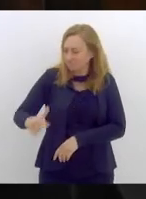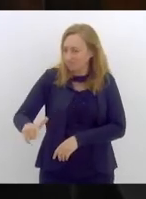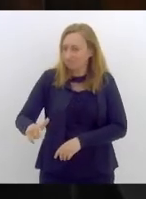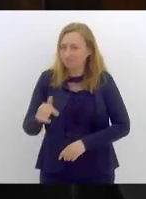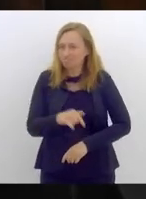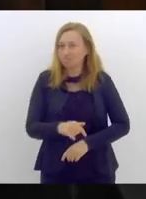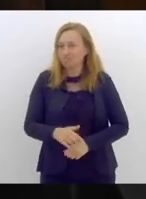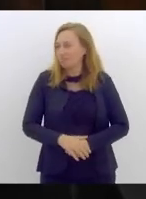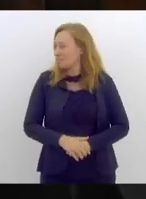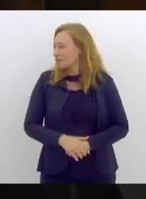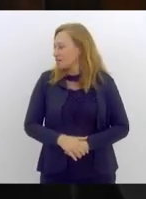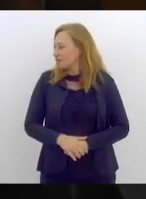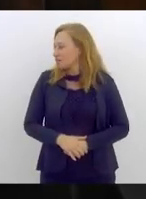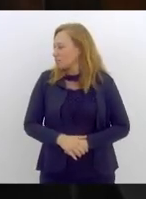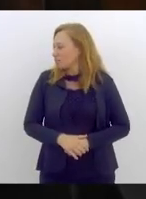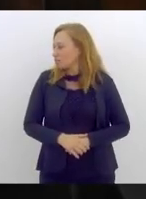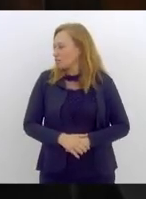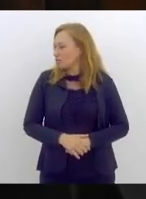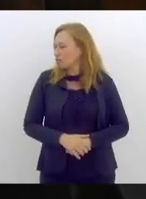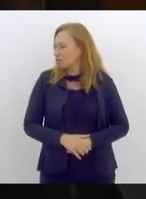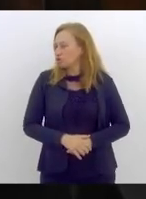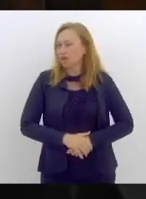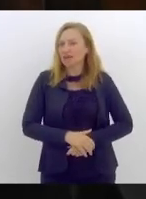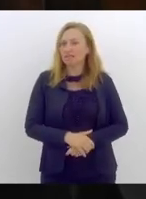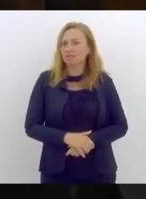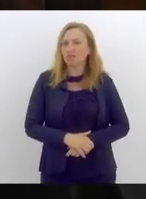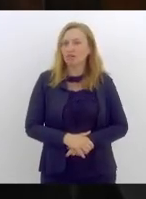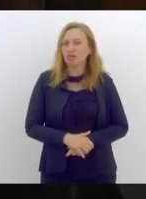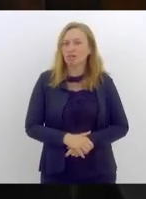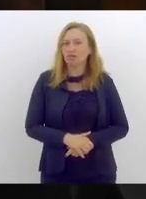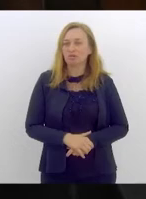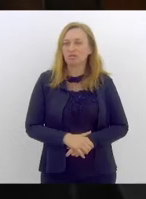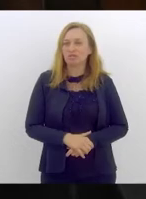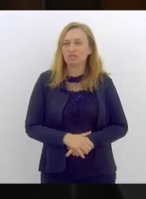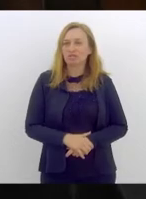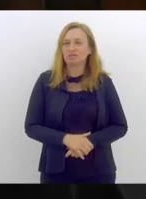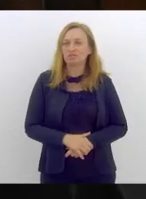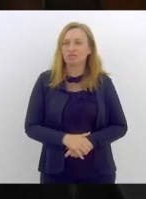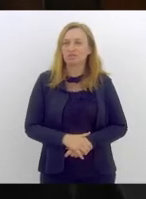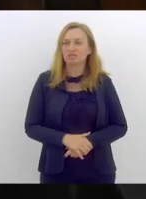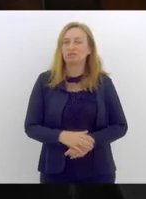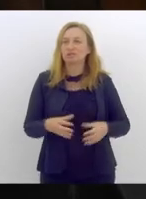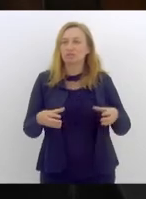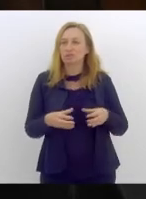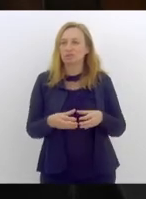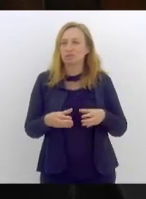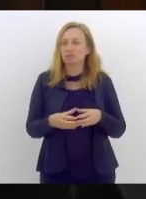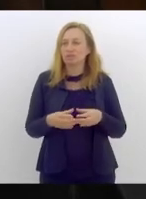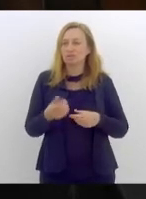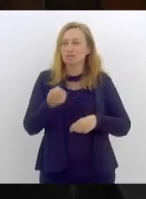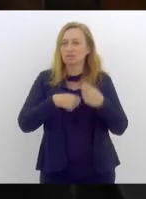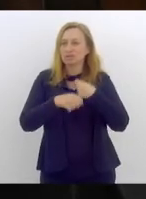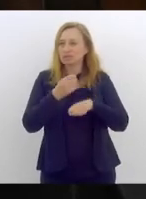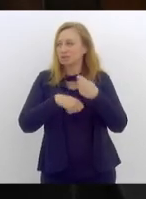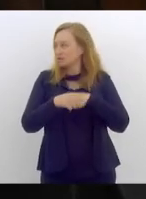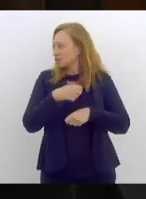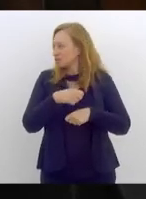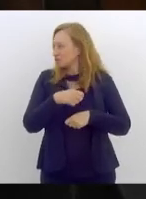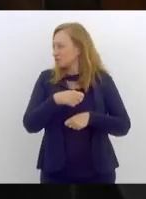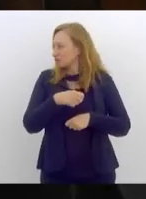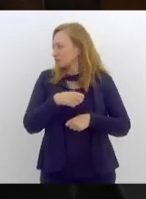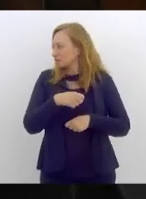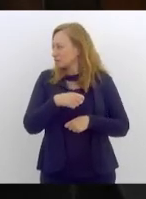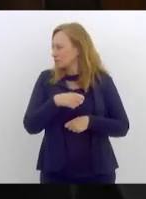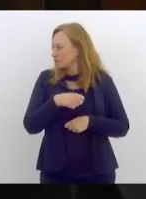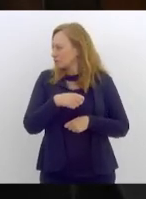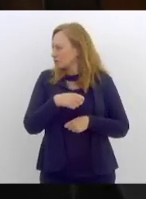heliomar a principal vantagem competitiva do Rio de Janeiro no campo da economia não é o petróleo não é o petróleo